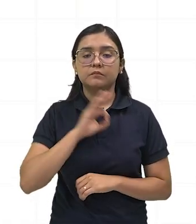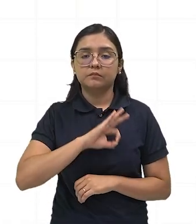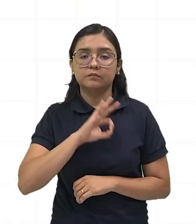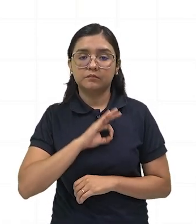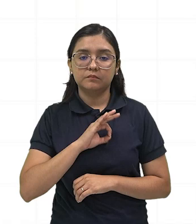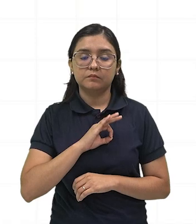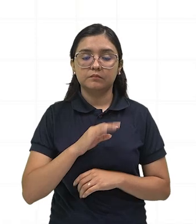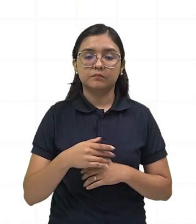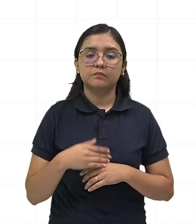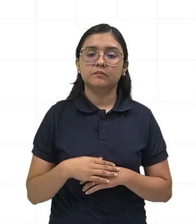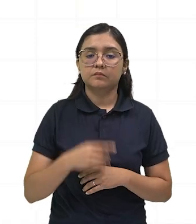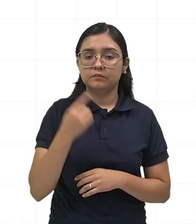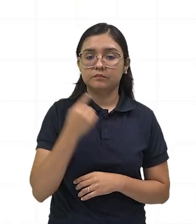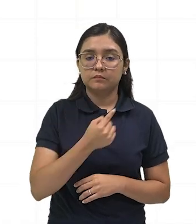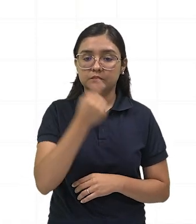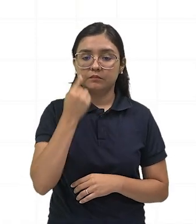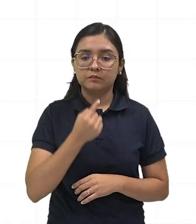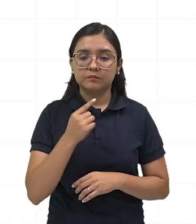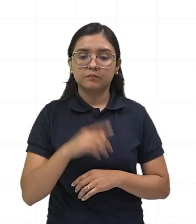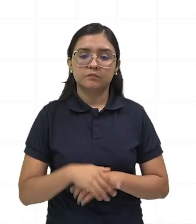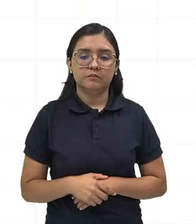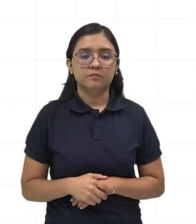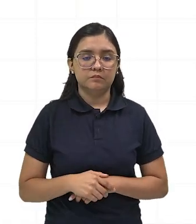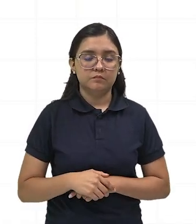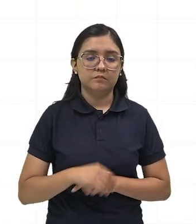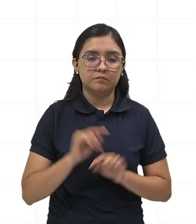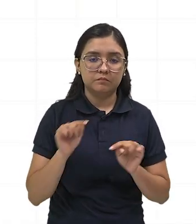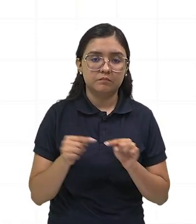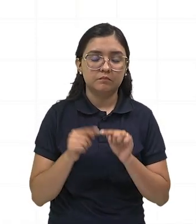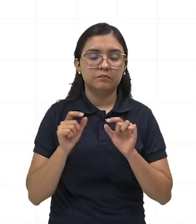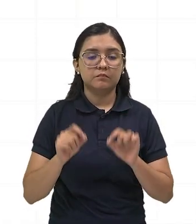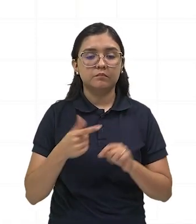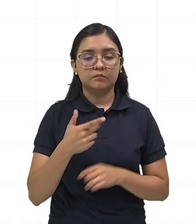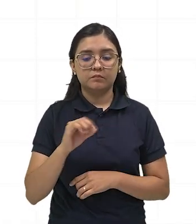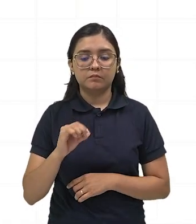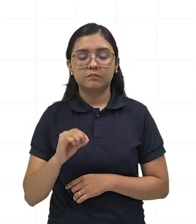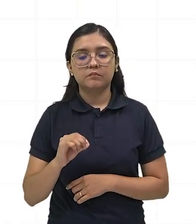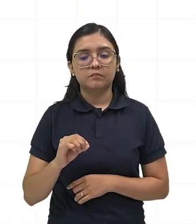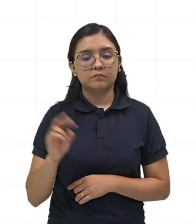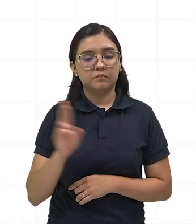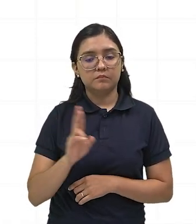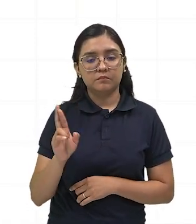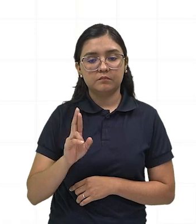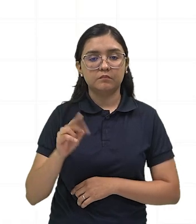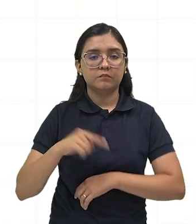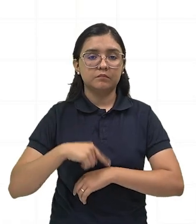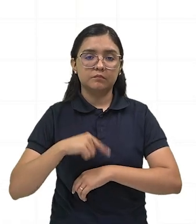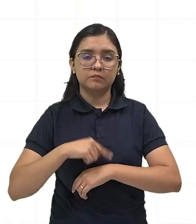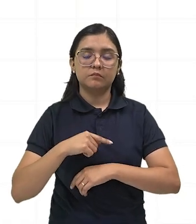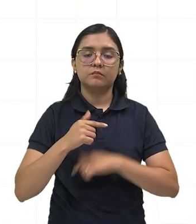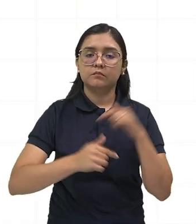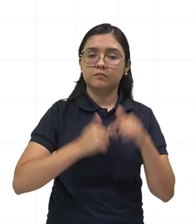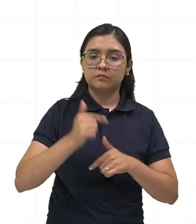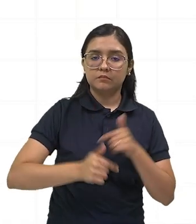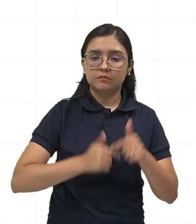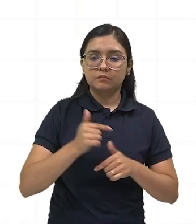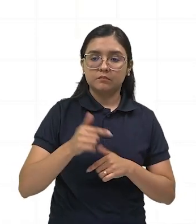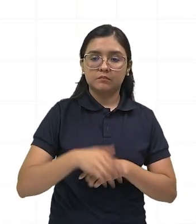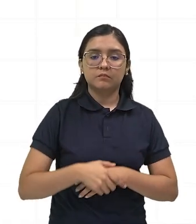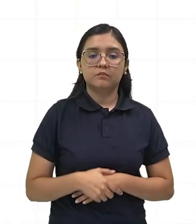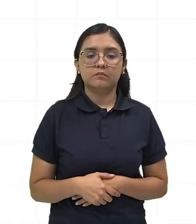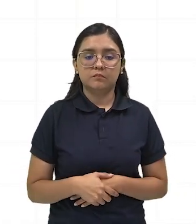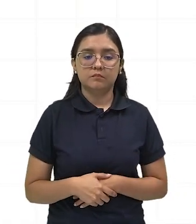hora que está combinado é R$20 por hora. O Jonathan ele vai receber R$20 por hora